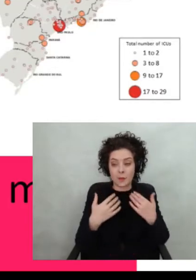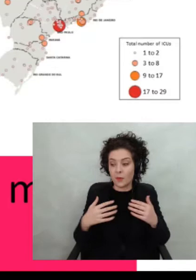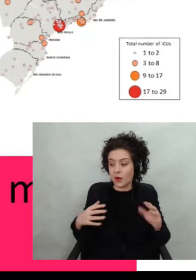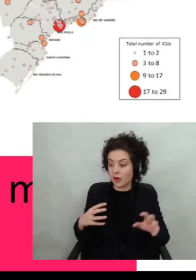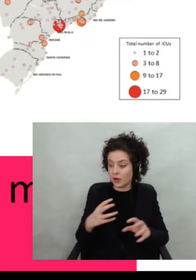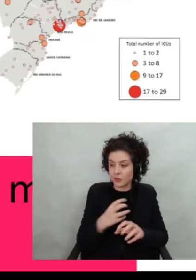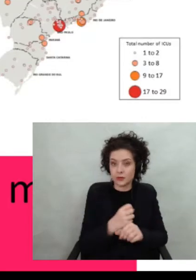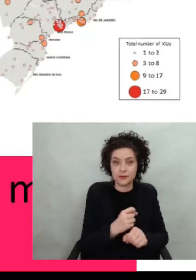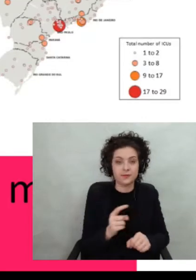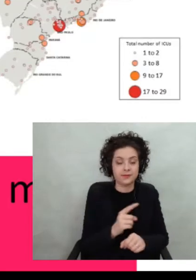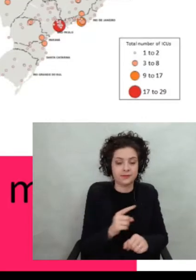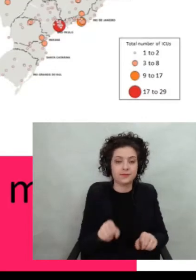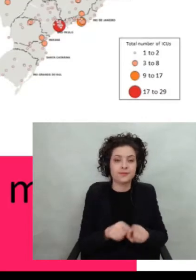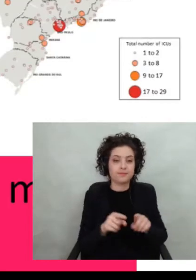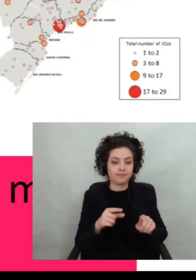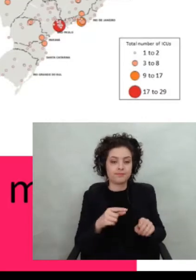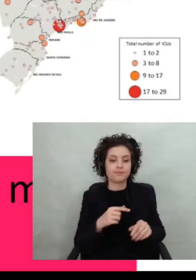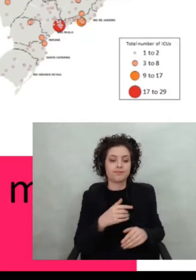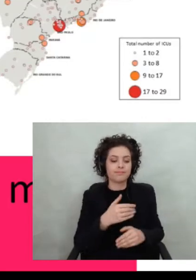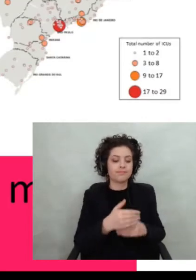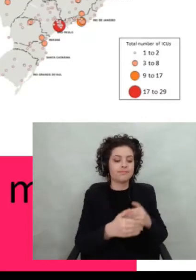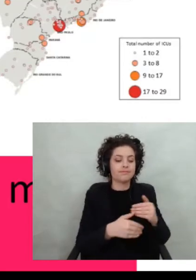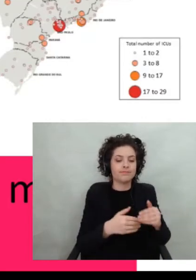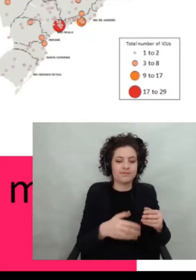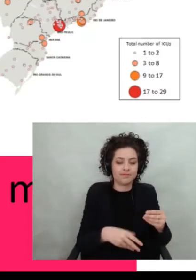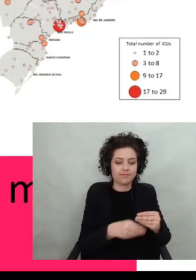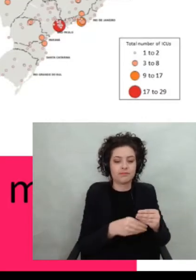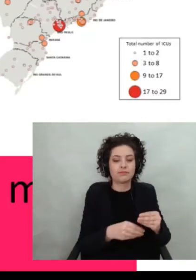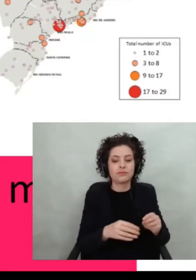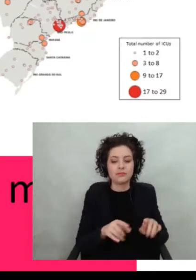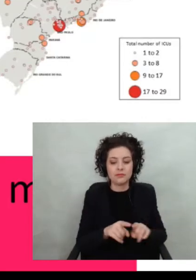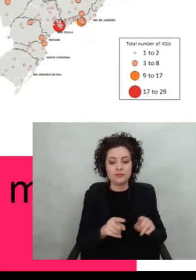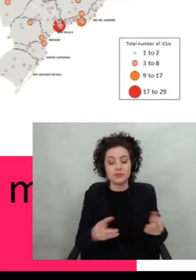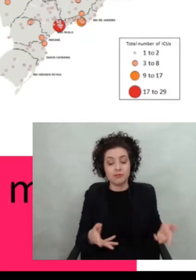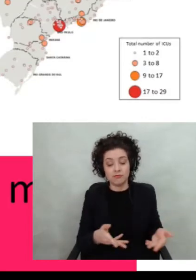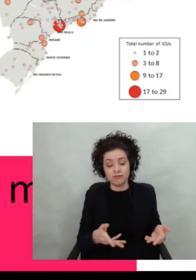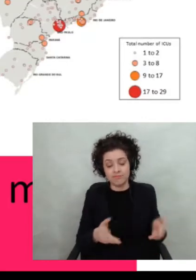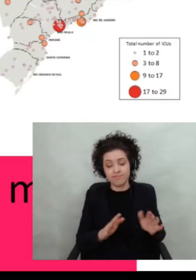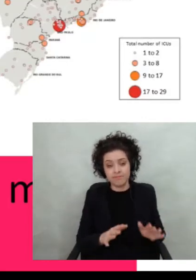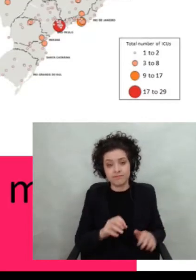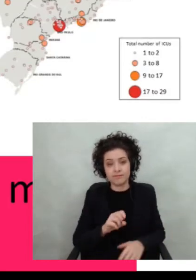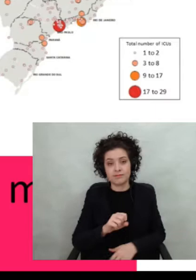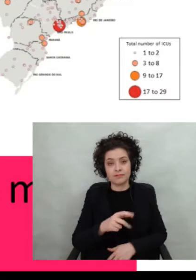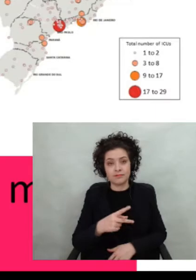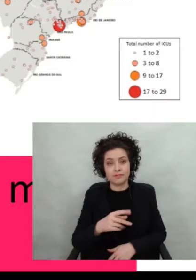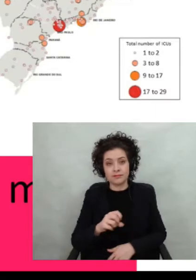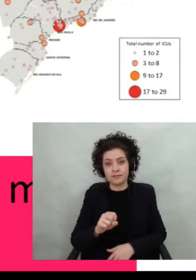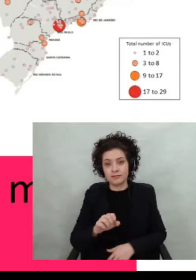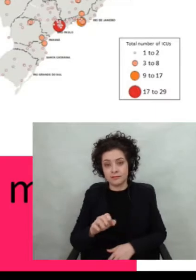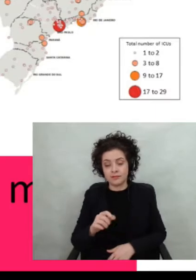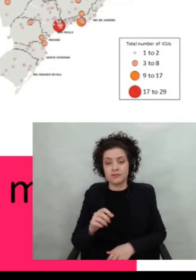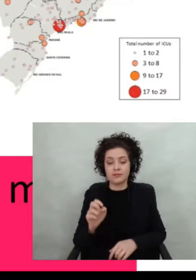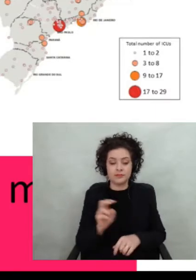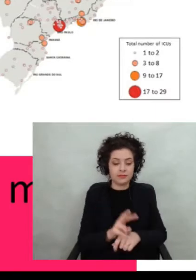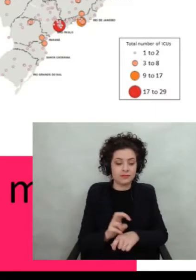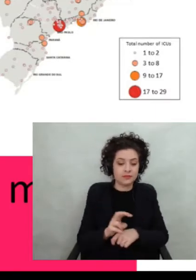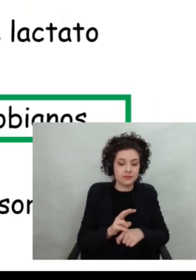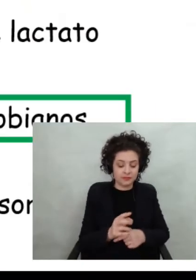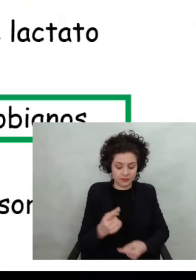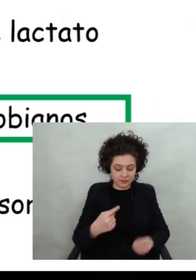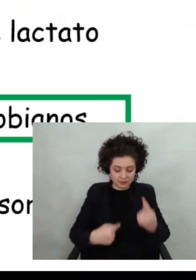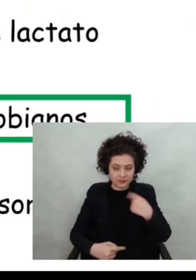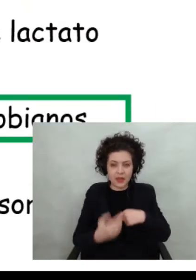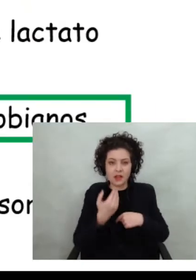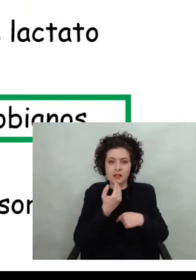certa sobreposição, mas é esse o nosso cenário hoje. Sepse viral, que muitas vezes leva o nosso paciente a